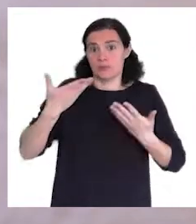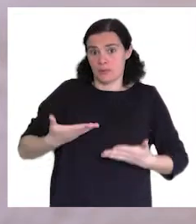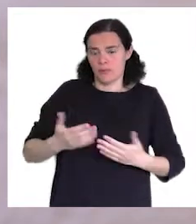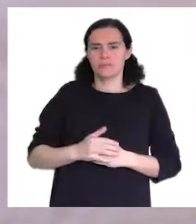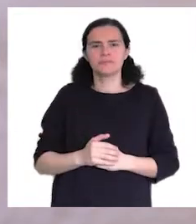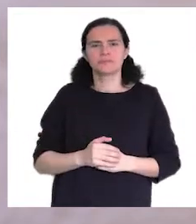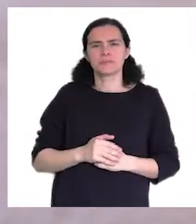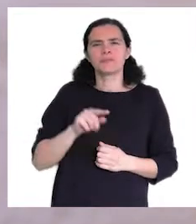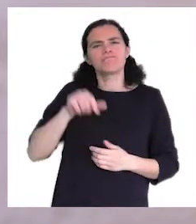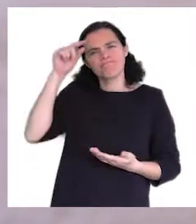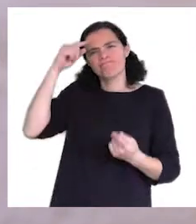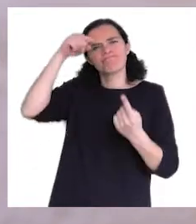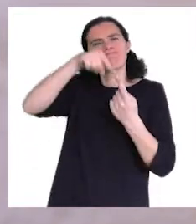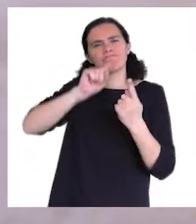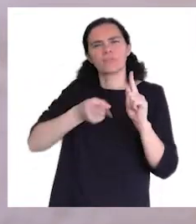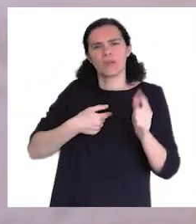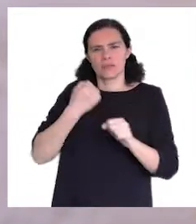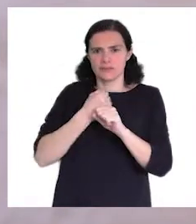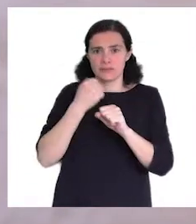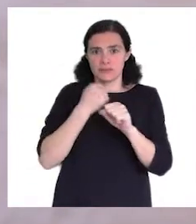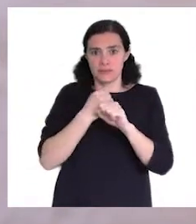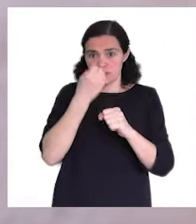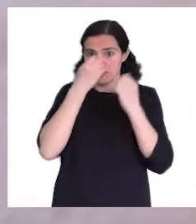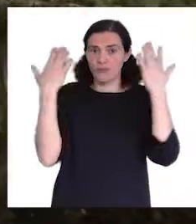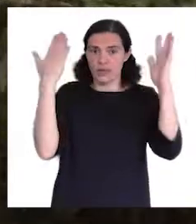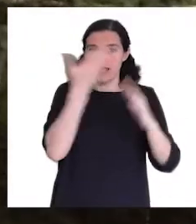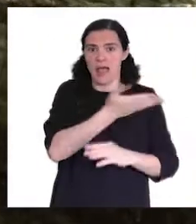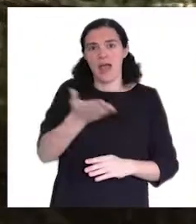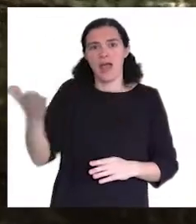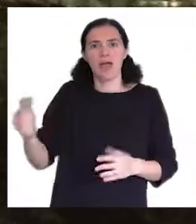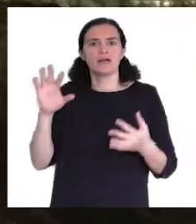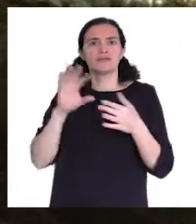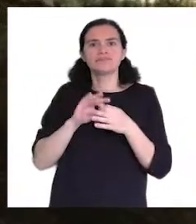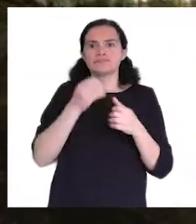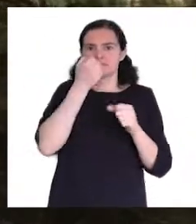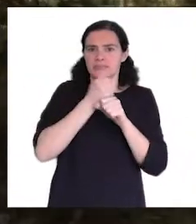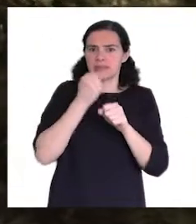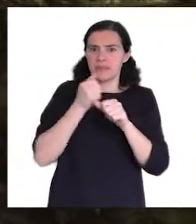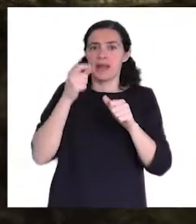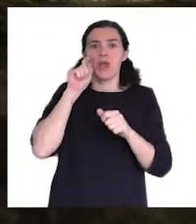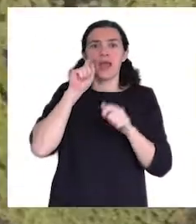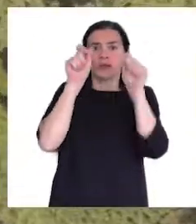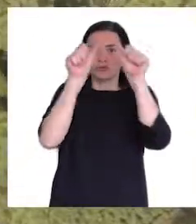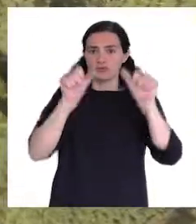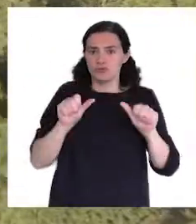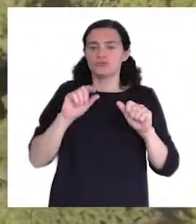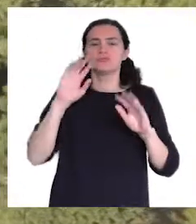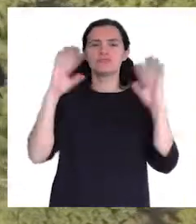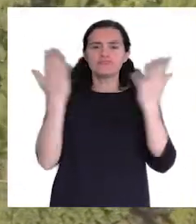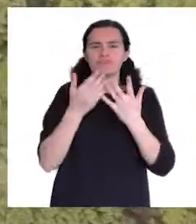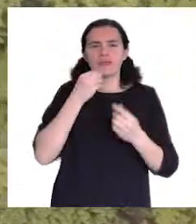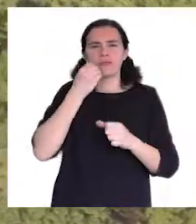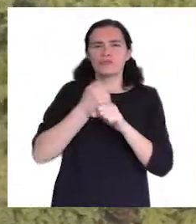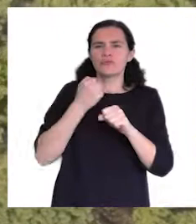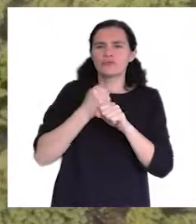hoje, centra-se nos serviços que a floresta nos prestam, ao nível do trabalho ecossistémico, das funções ecológicas que desempenham